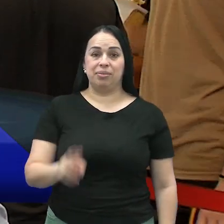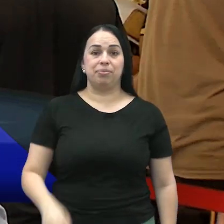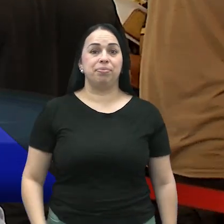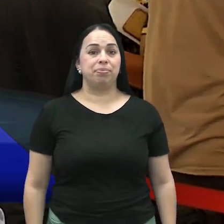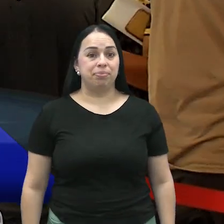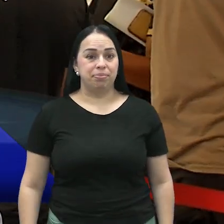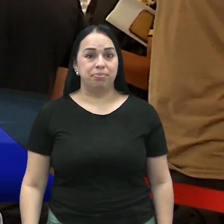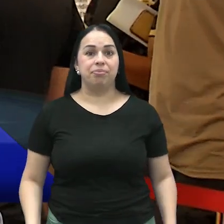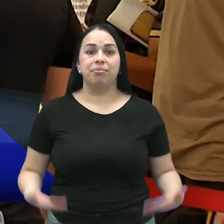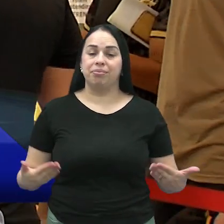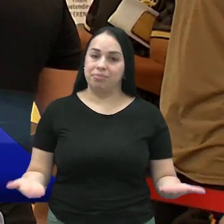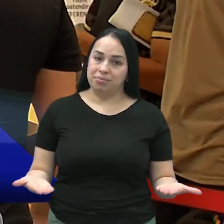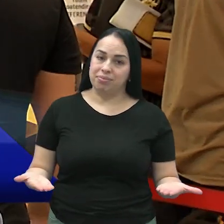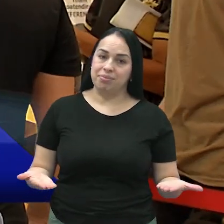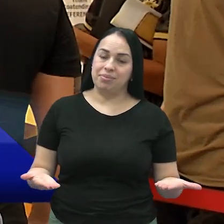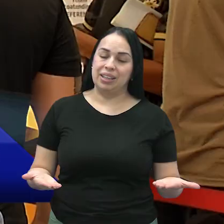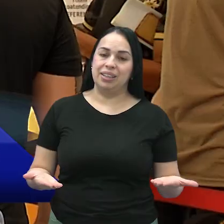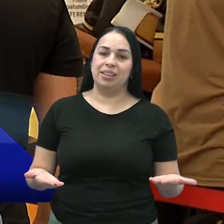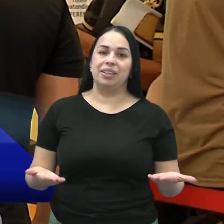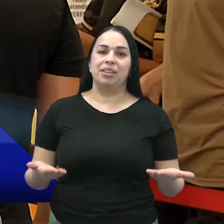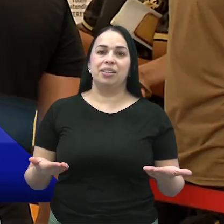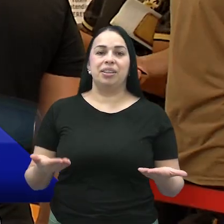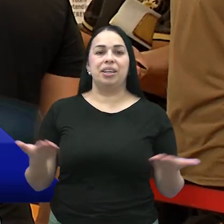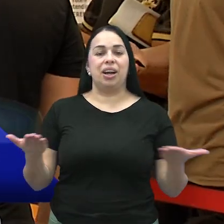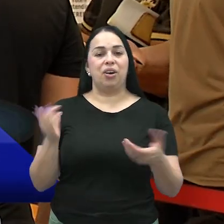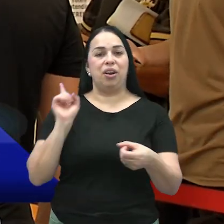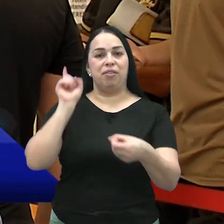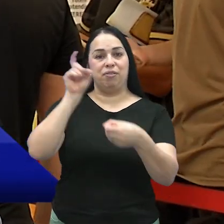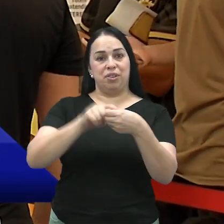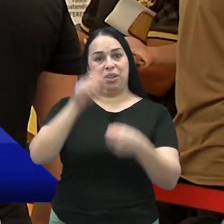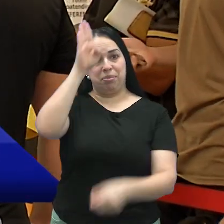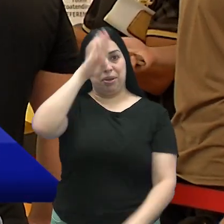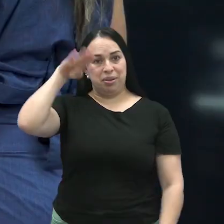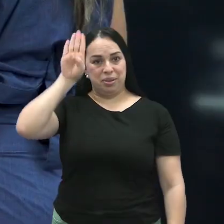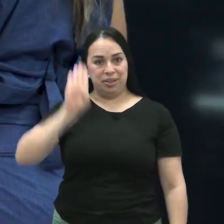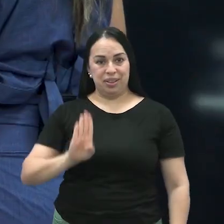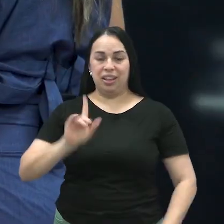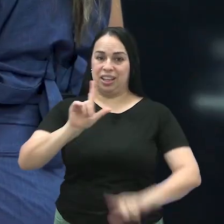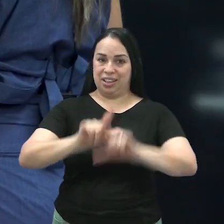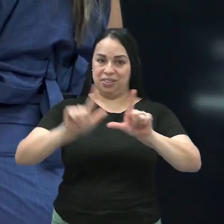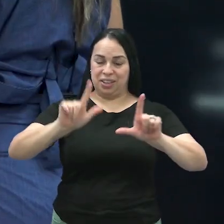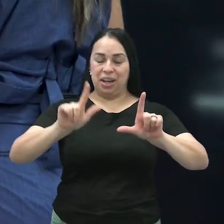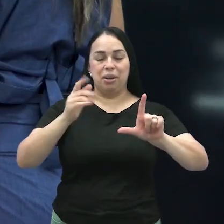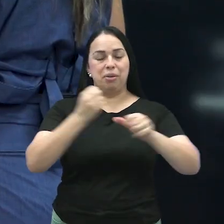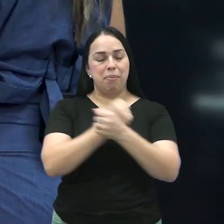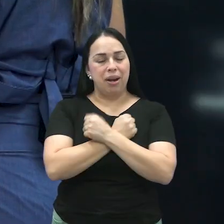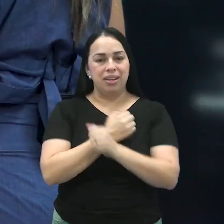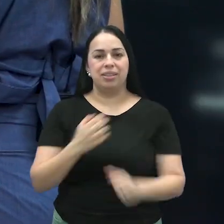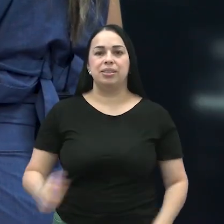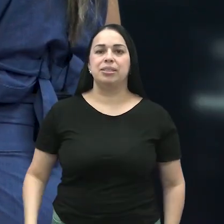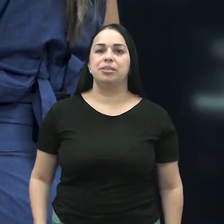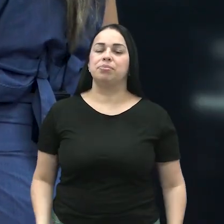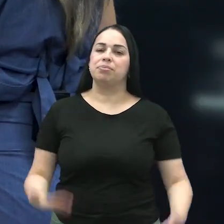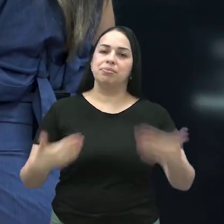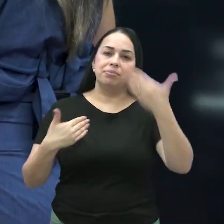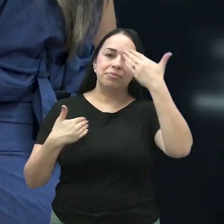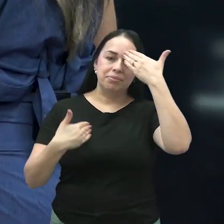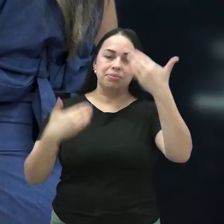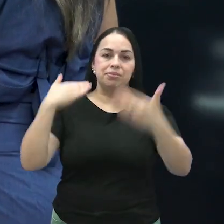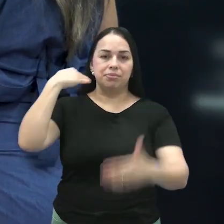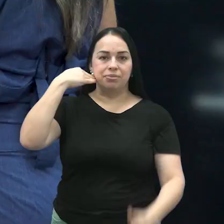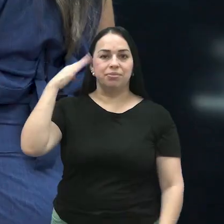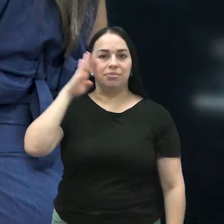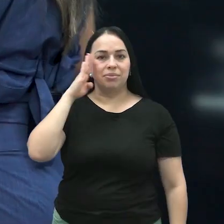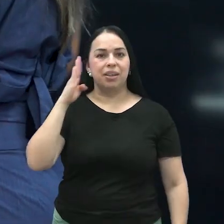295,23. Então é isso, Francine, devolvo aos estúdios da TV Câmara, um forte abraço.